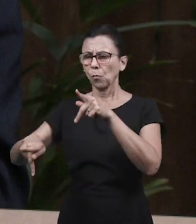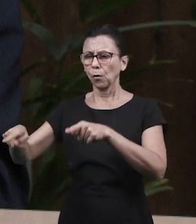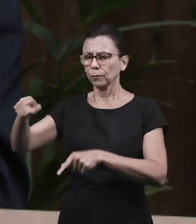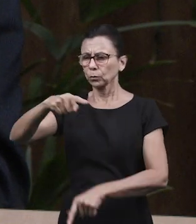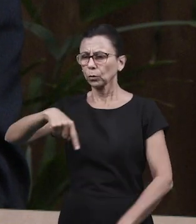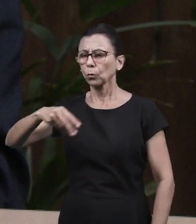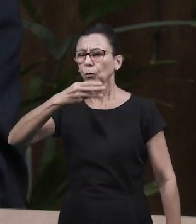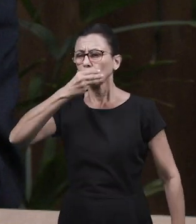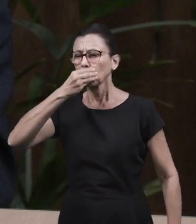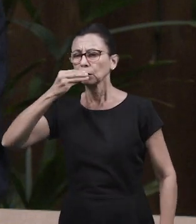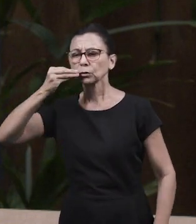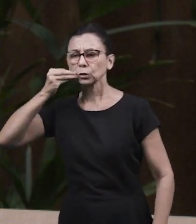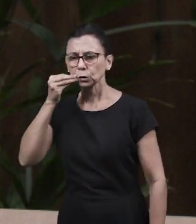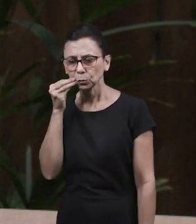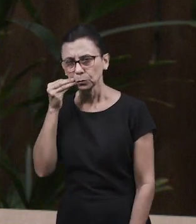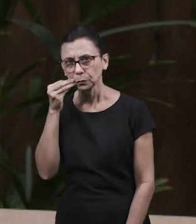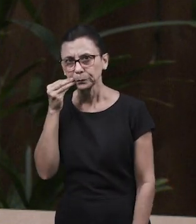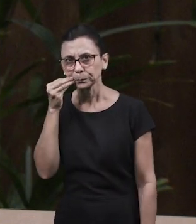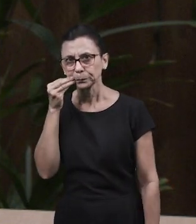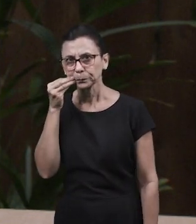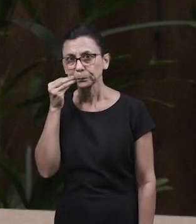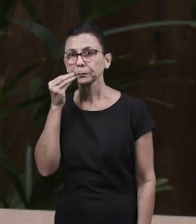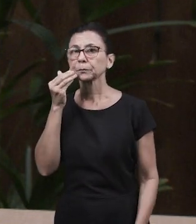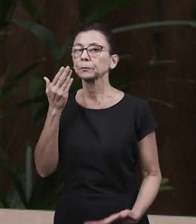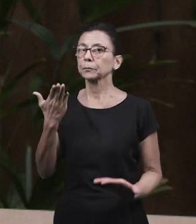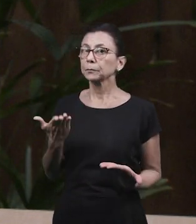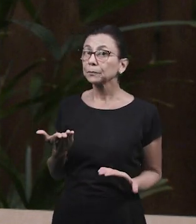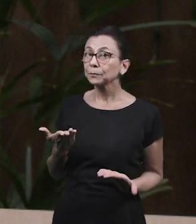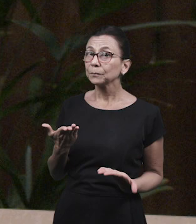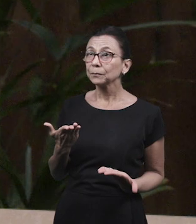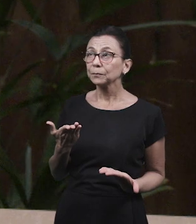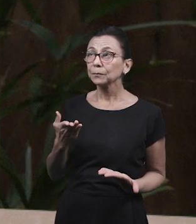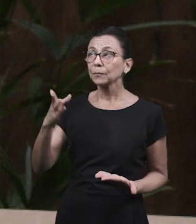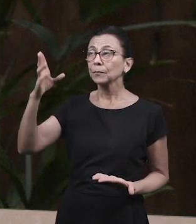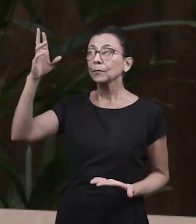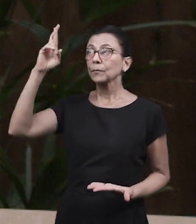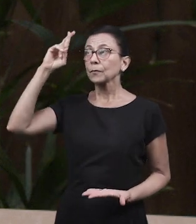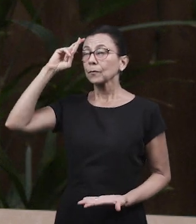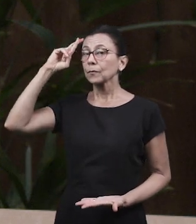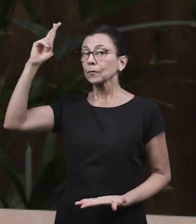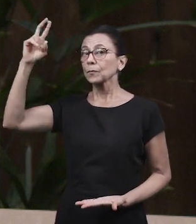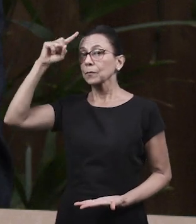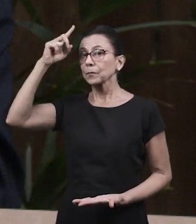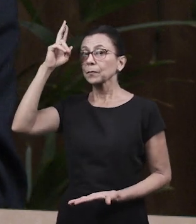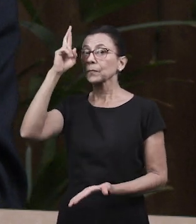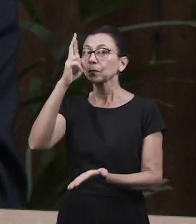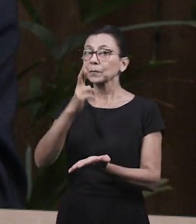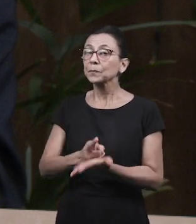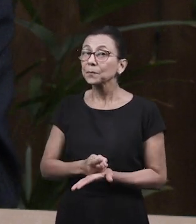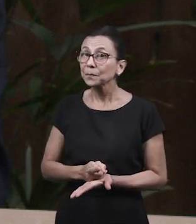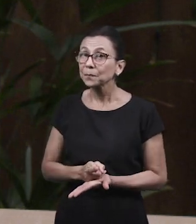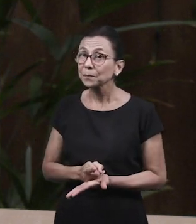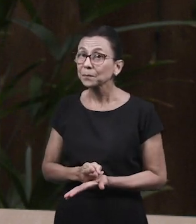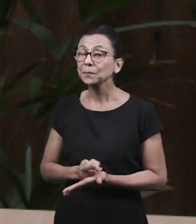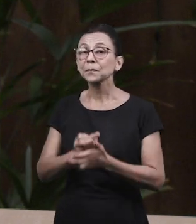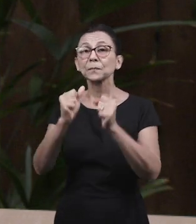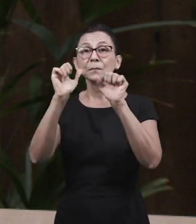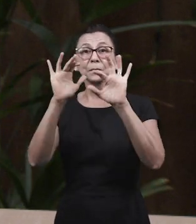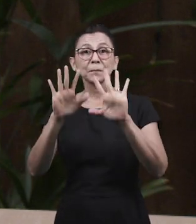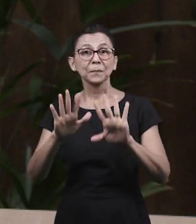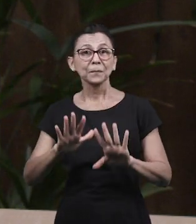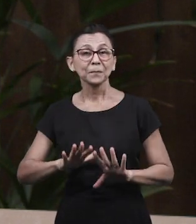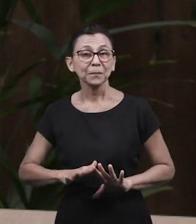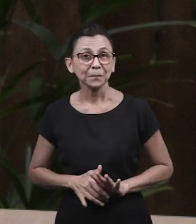jejum, o Senhor vai dar o recurso e nós vamos ver uma grande vitória de Josafá contra os seus inimigos através